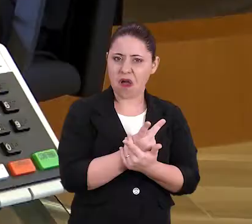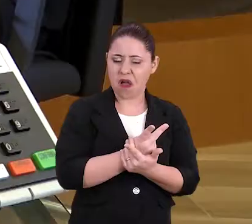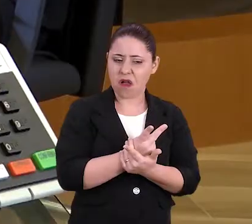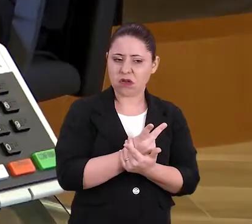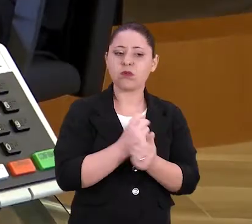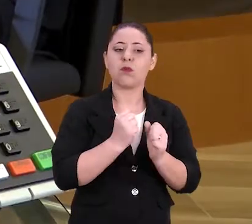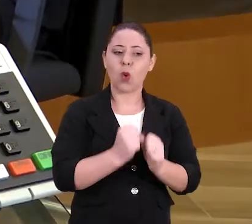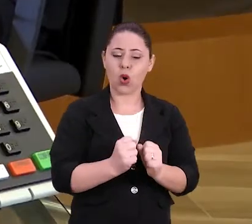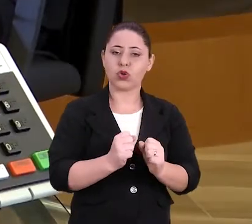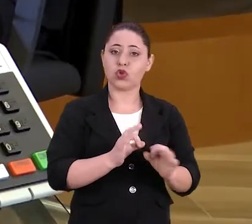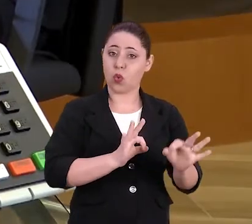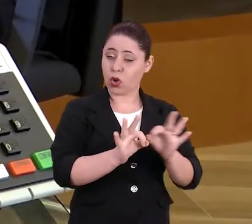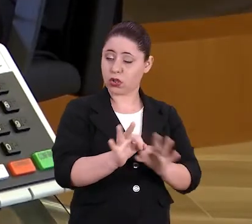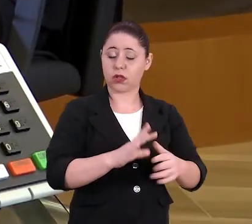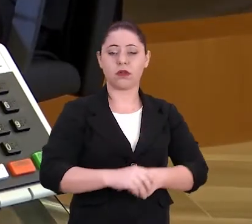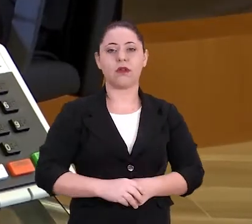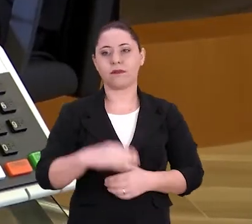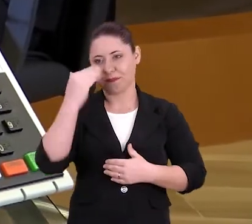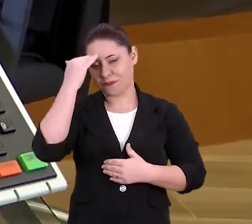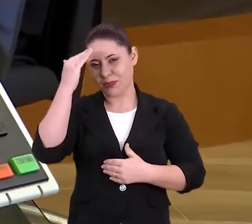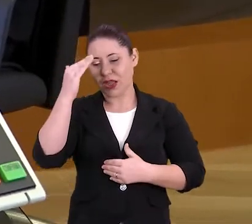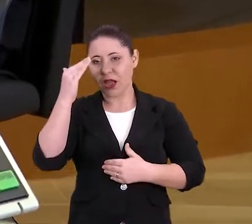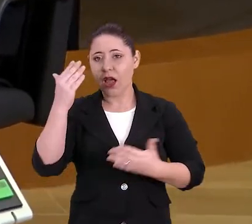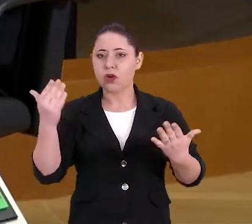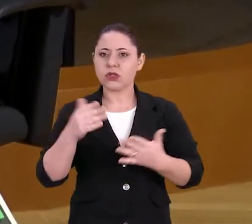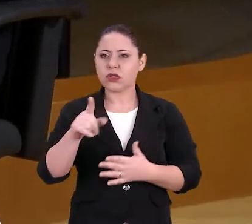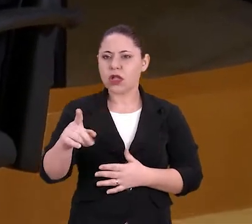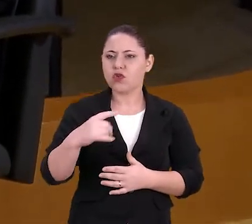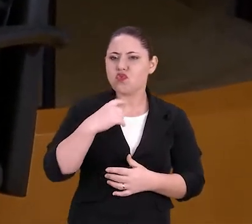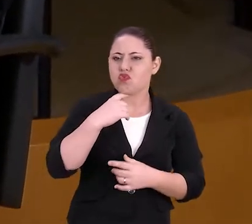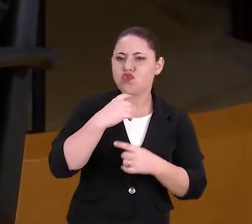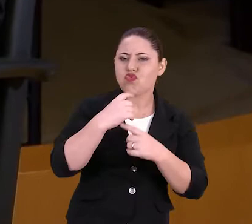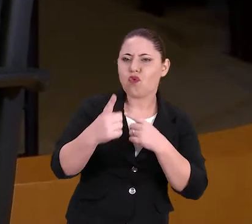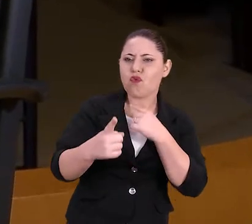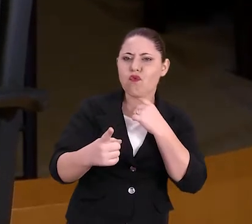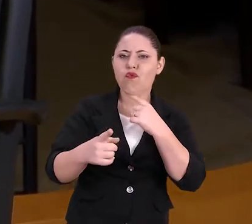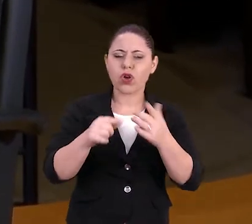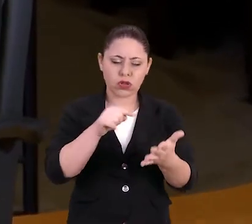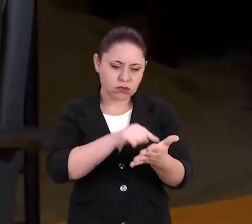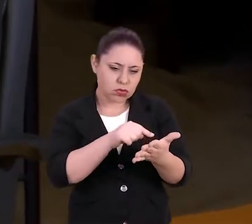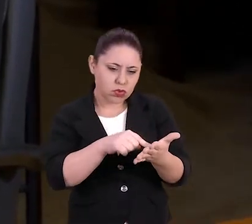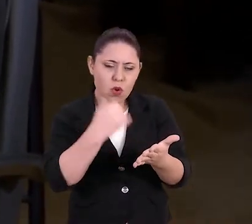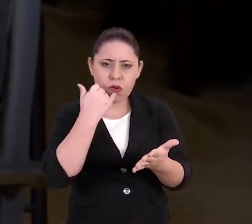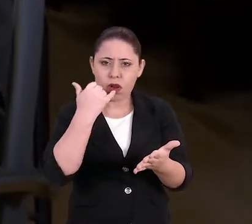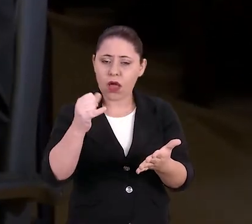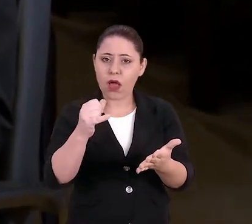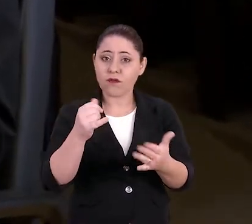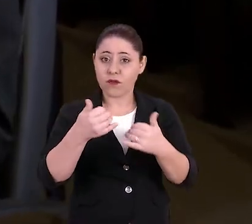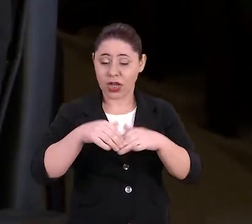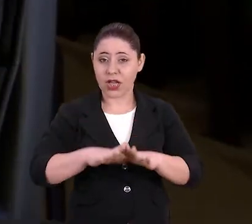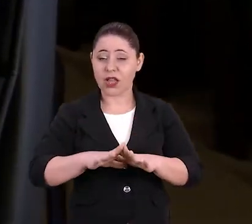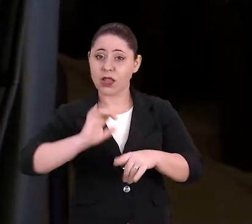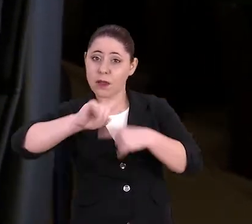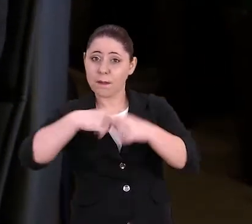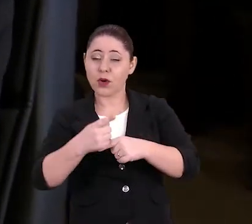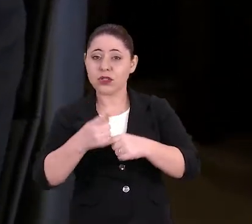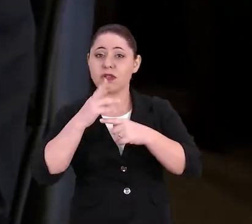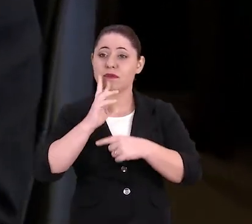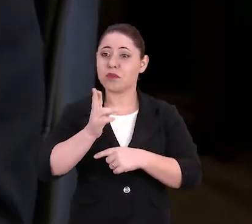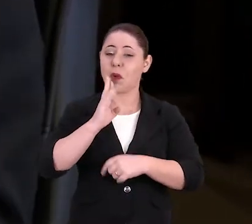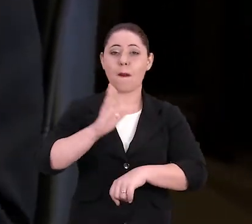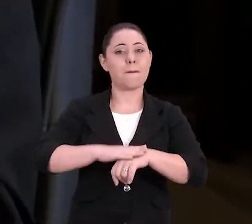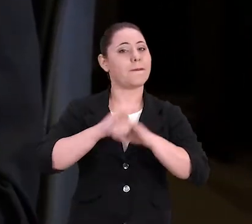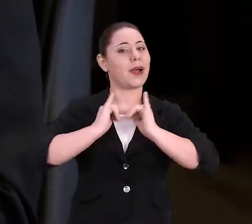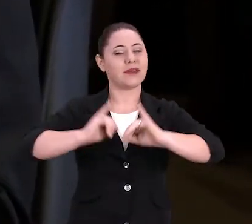correções. Muito obrigado por enquanto, Elizabeth. Se você tem mais dúvidas sobre a urna eletrônica, fique com a gente. No próximo bloco, a Elizabeth vai responder